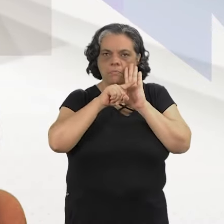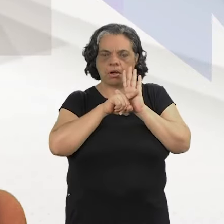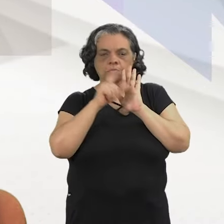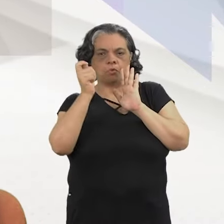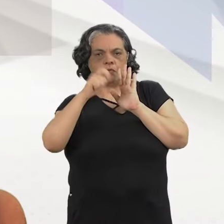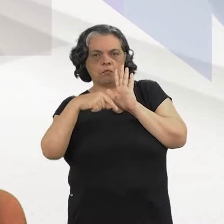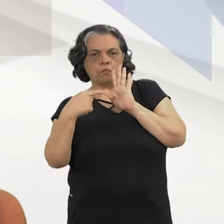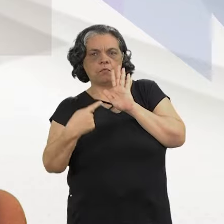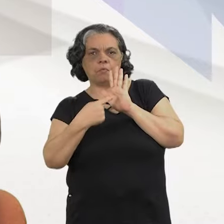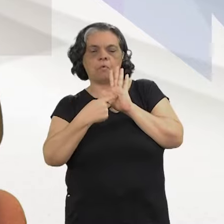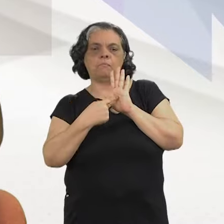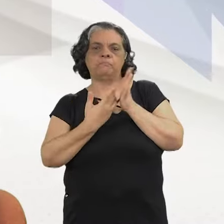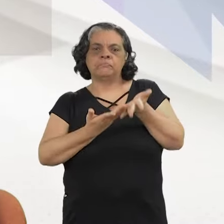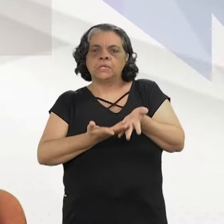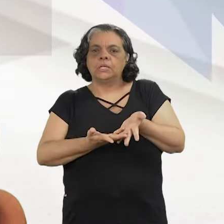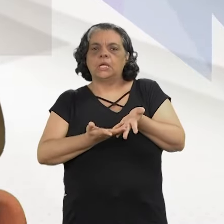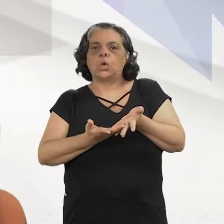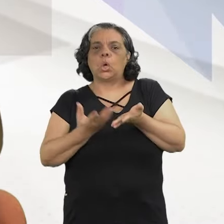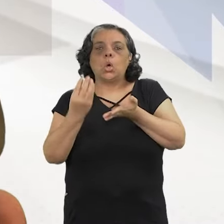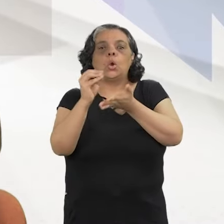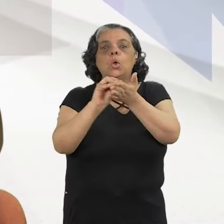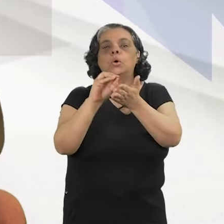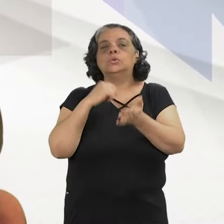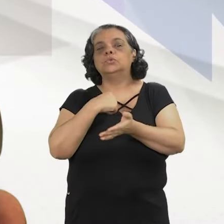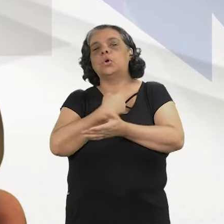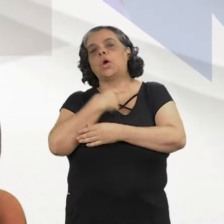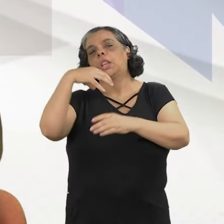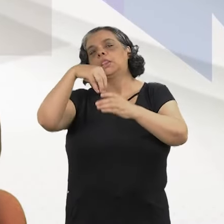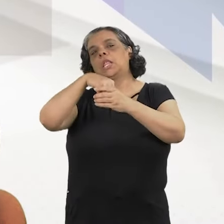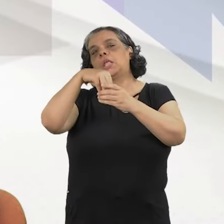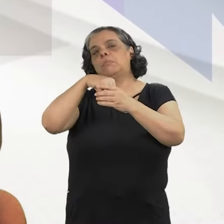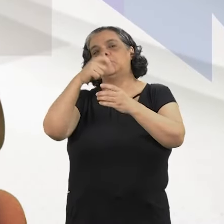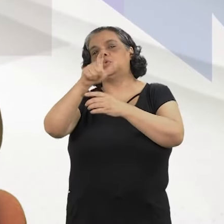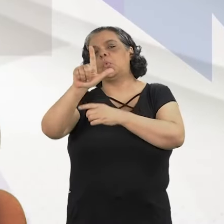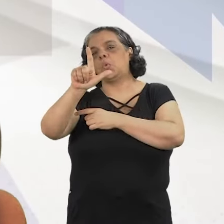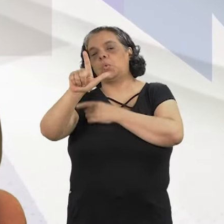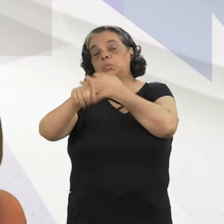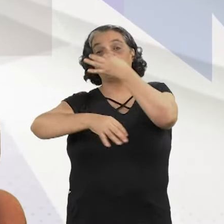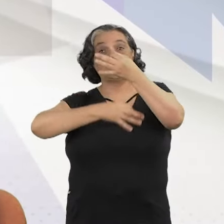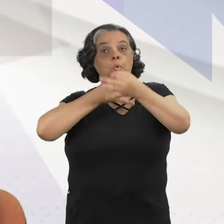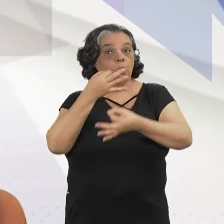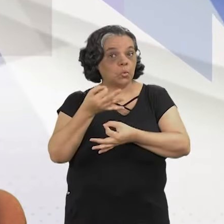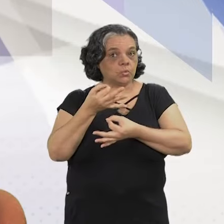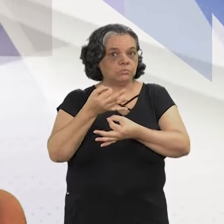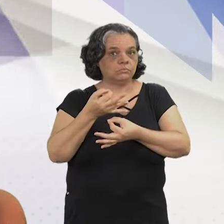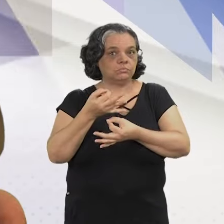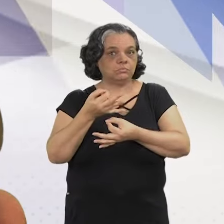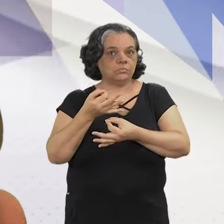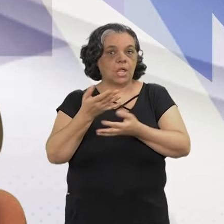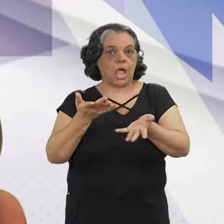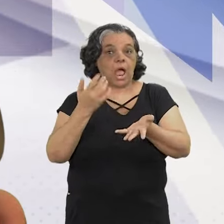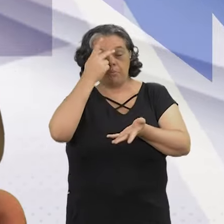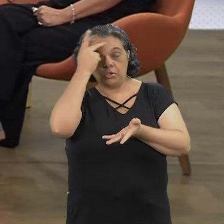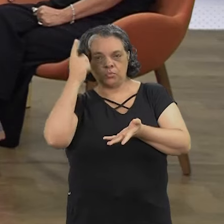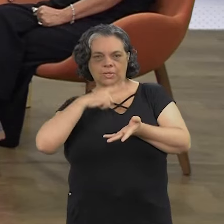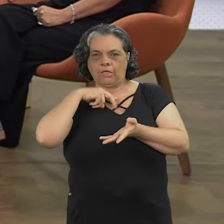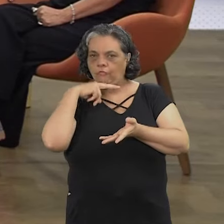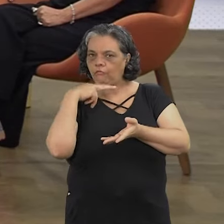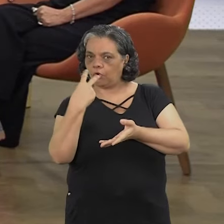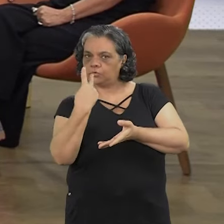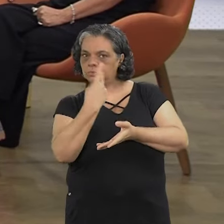pauta que eh eh coloque a gente dentro de outro estereótipo dentro de outra margem né a pessoa tem voz